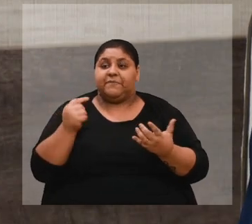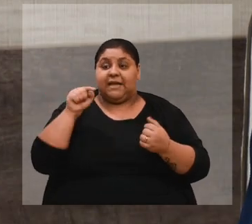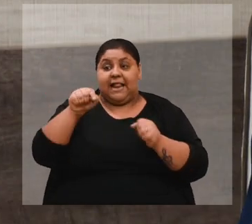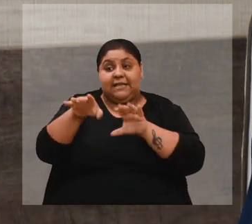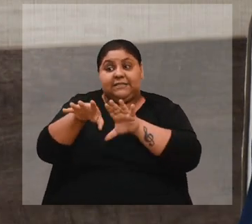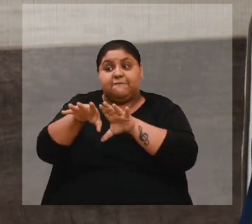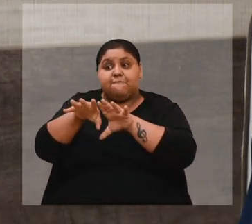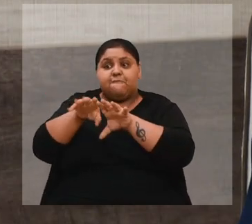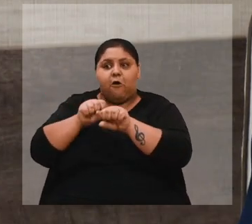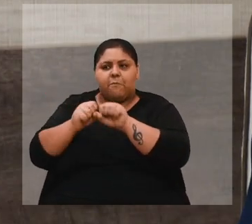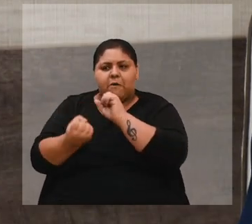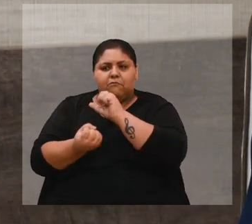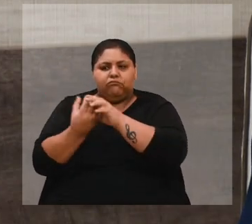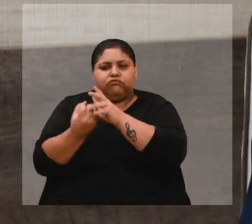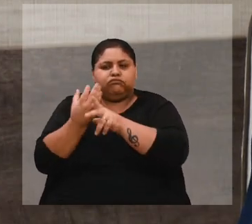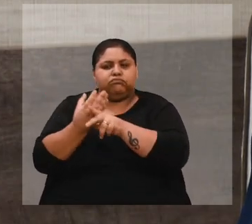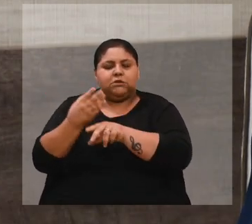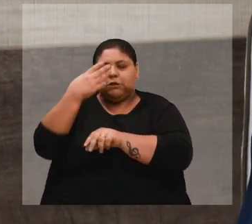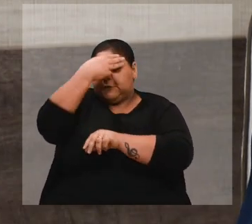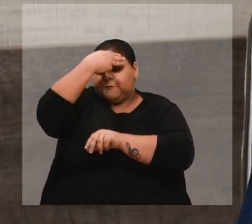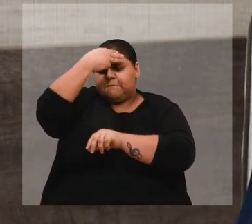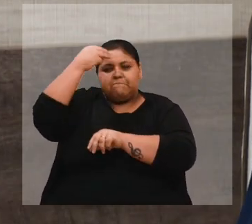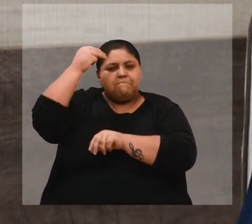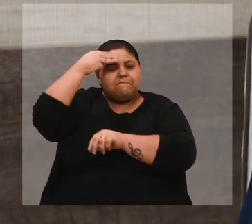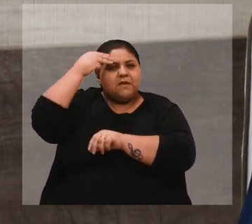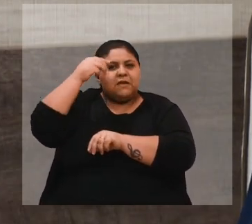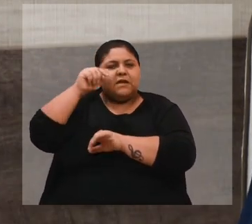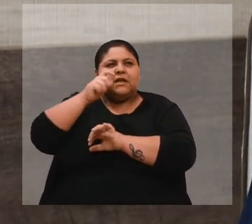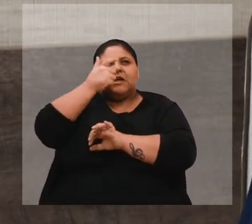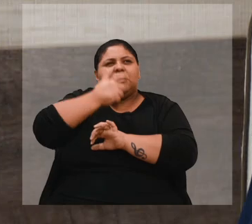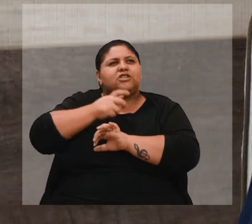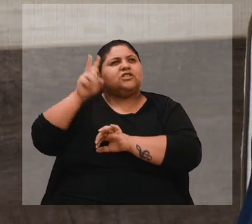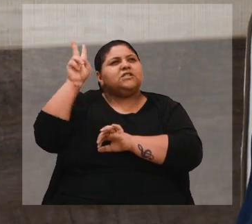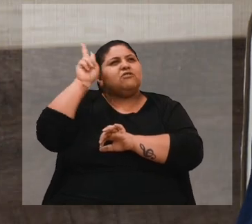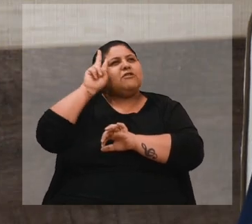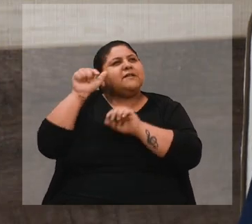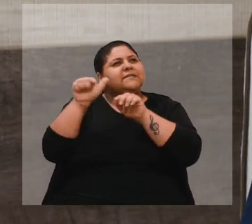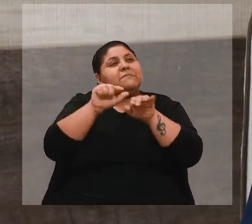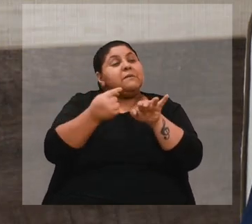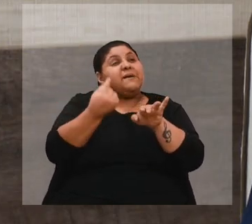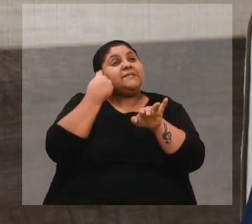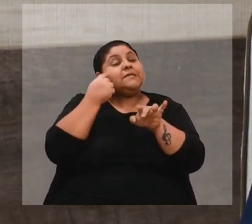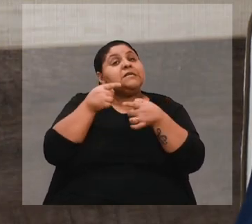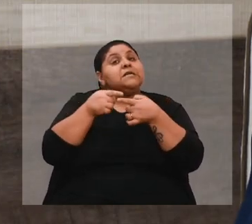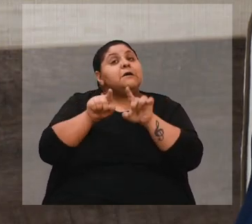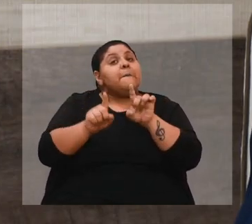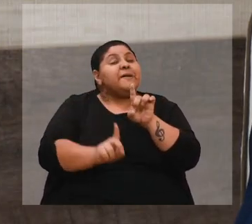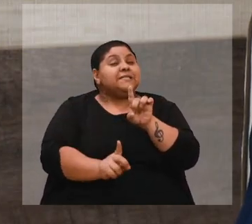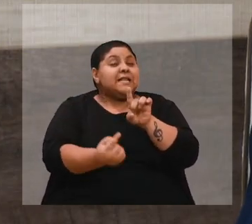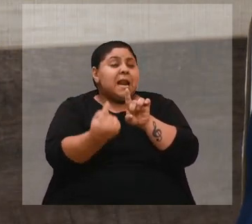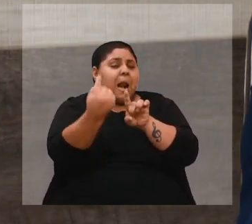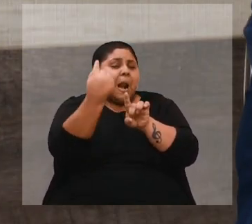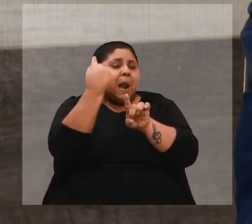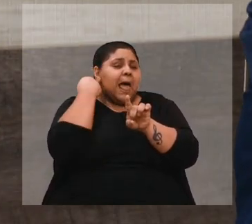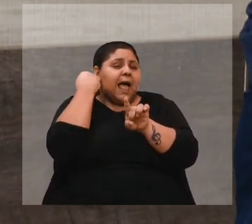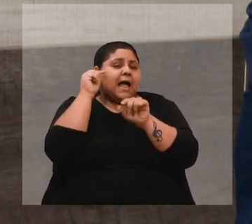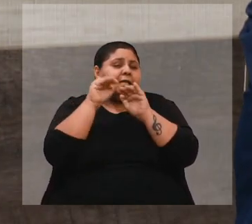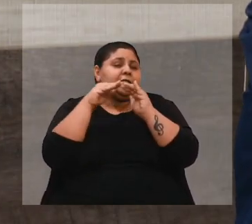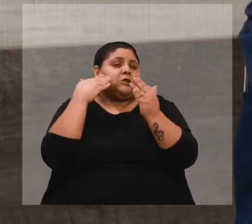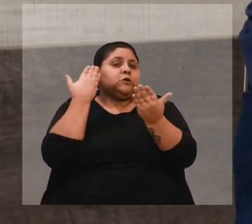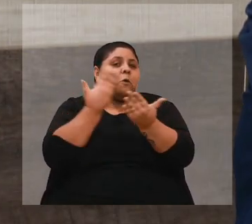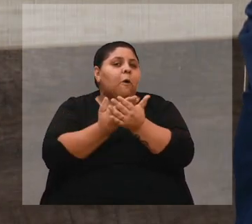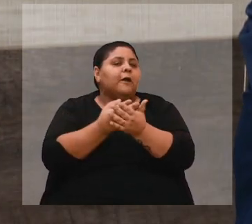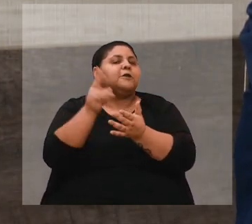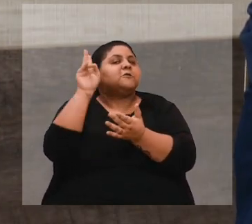sagrada. Ali se formam memórias que eu posso te dizer assim, talvez você não lembre de alguma coisa da semana passada, mas lá da